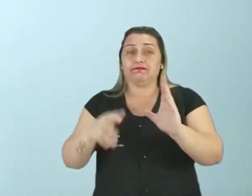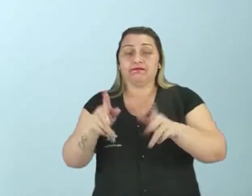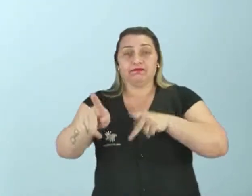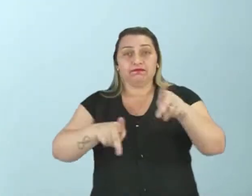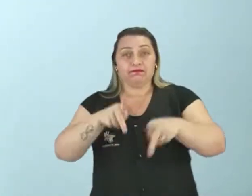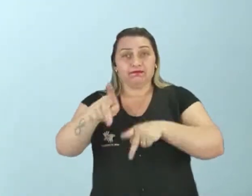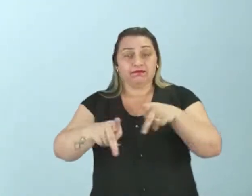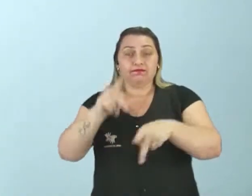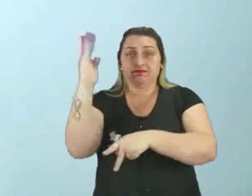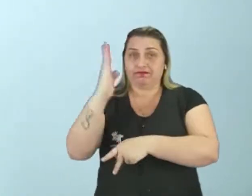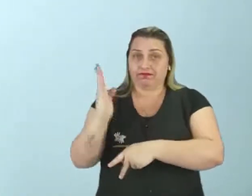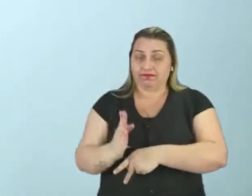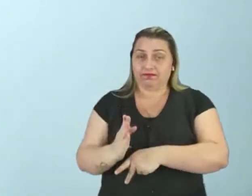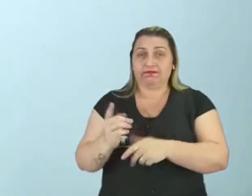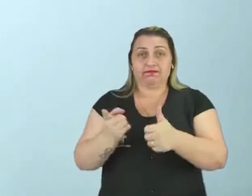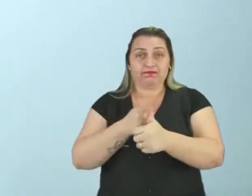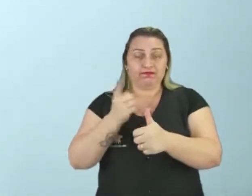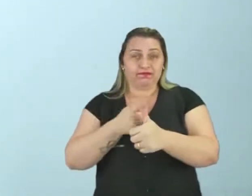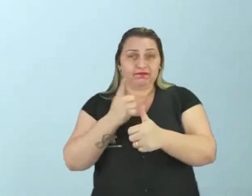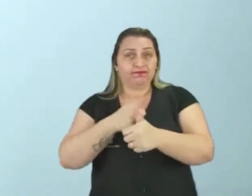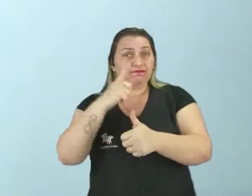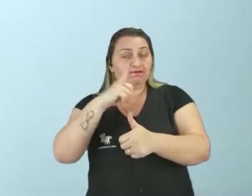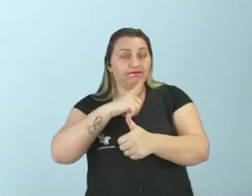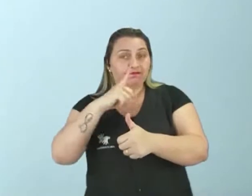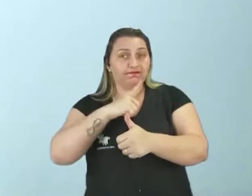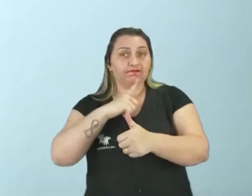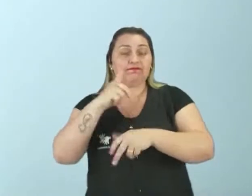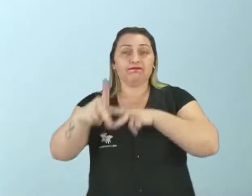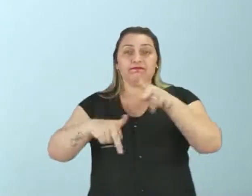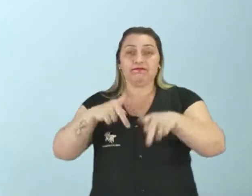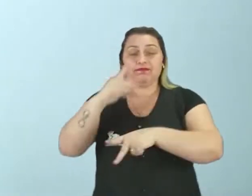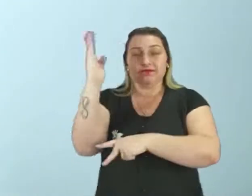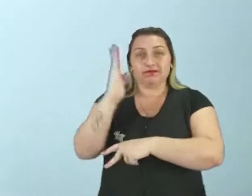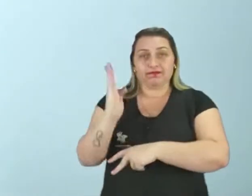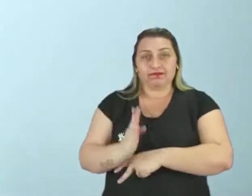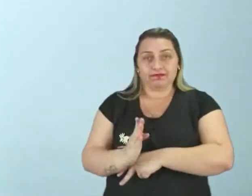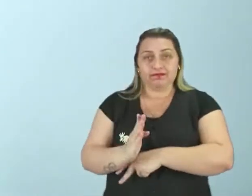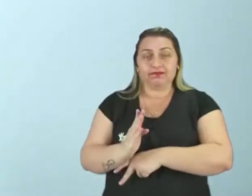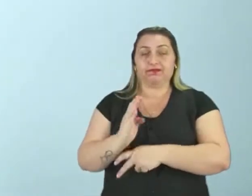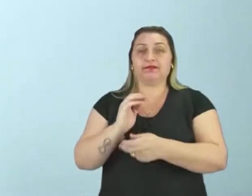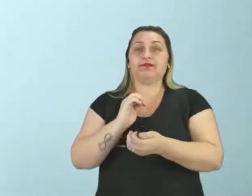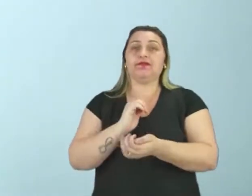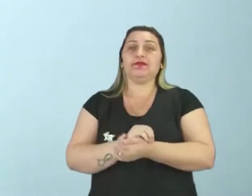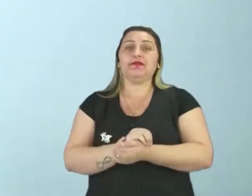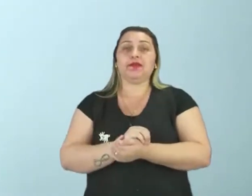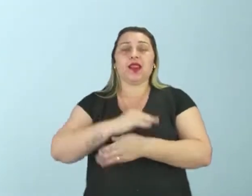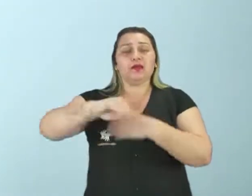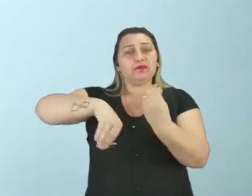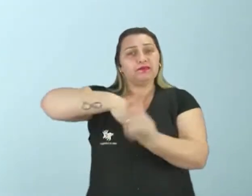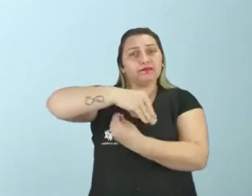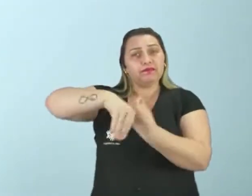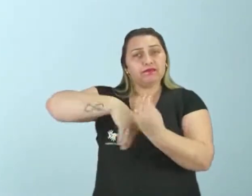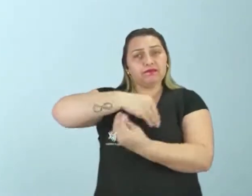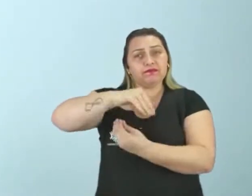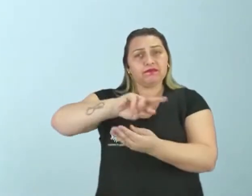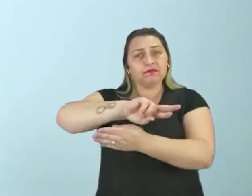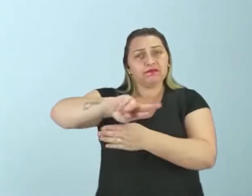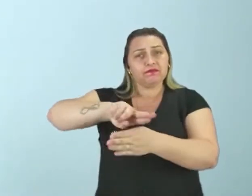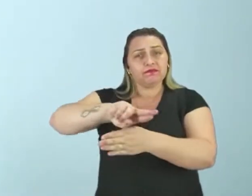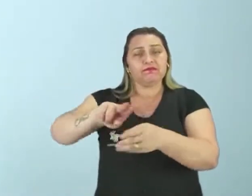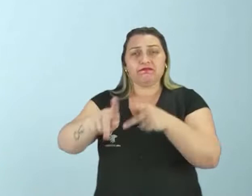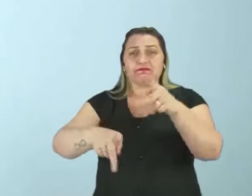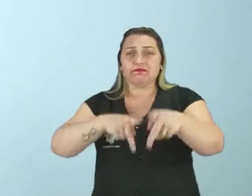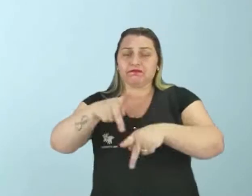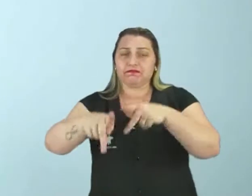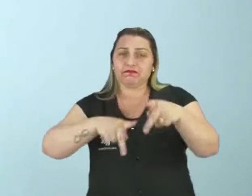população brasileira. Primeiro que a gente entende que a população brasileira é uma mistura de diversos